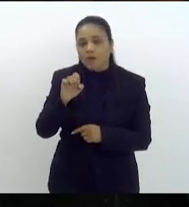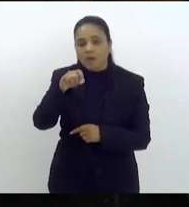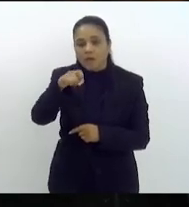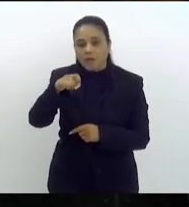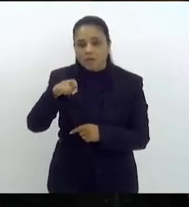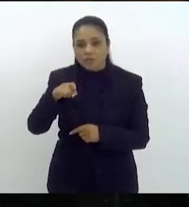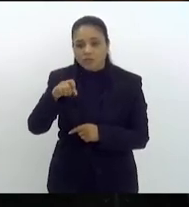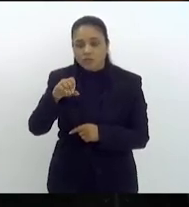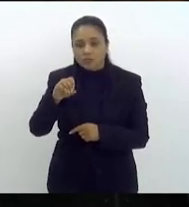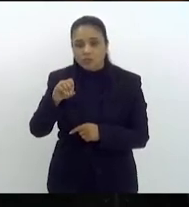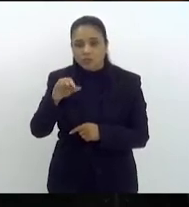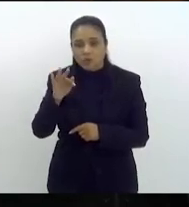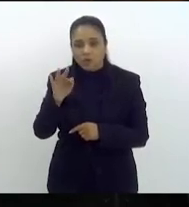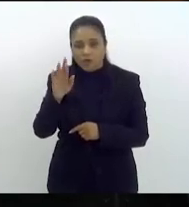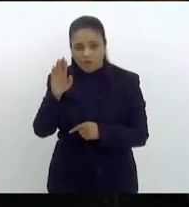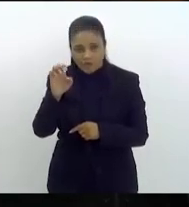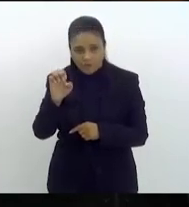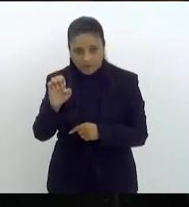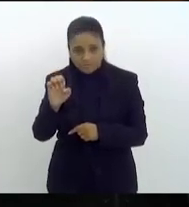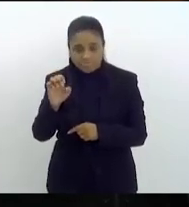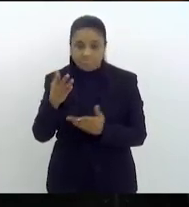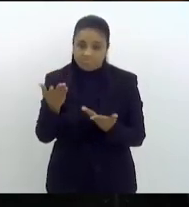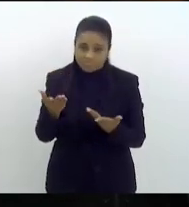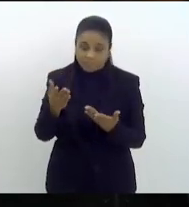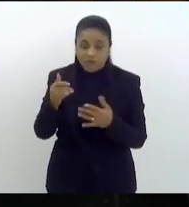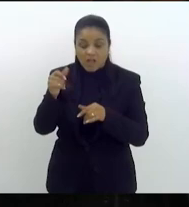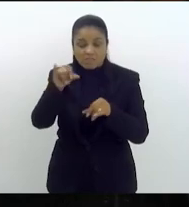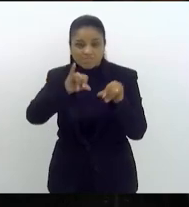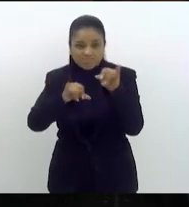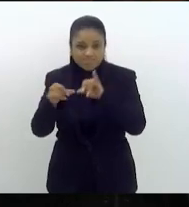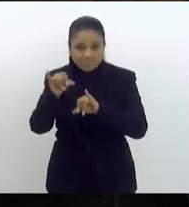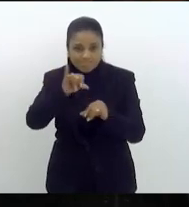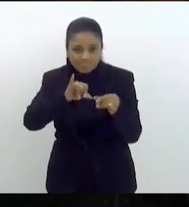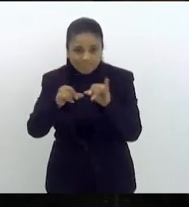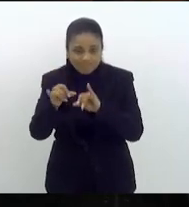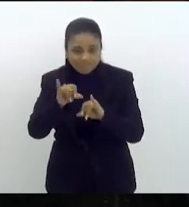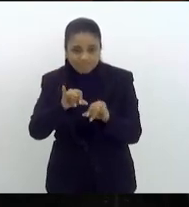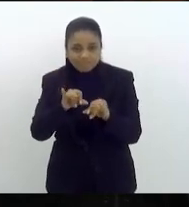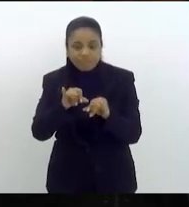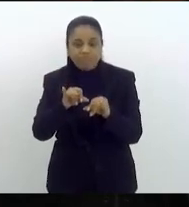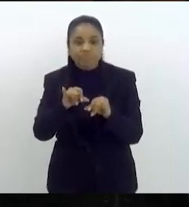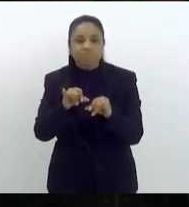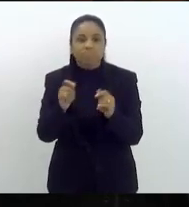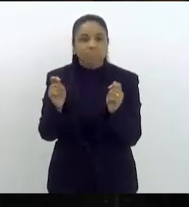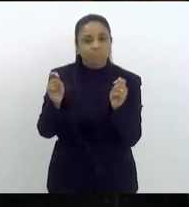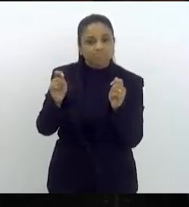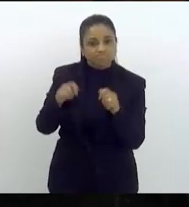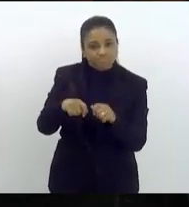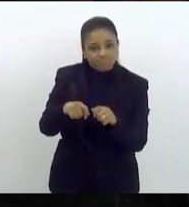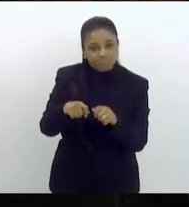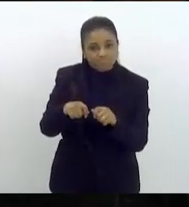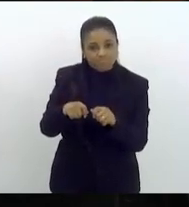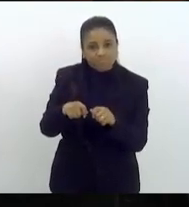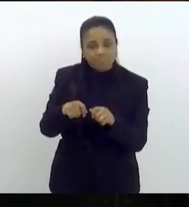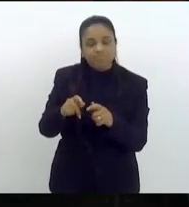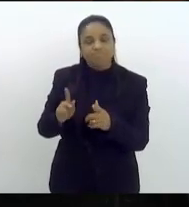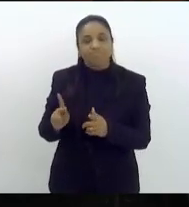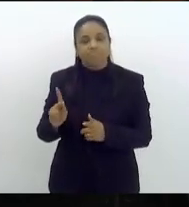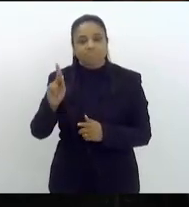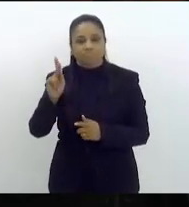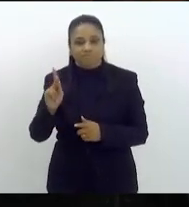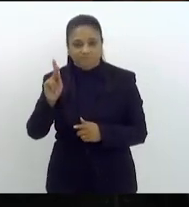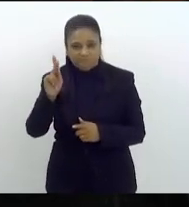então função disso as fórmulas vão considerar o teor de enxofre do petróleo